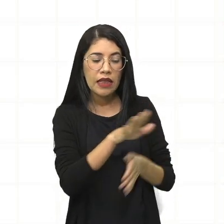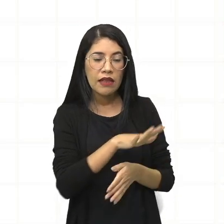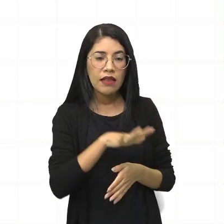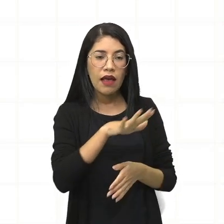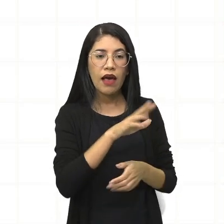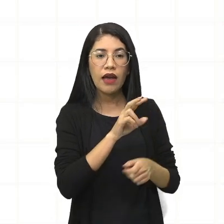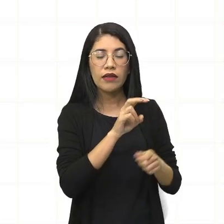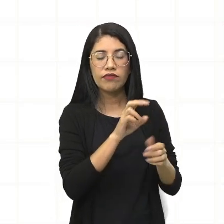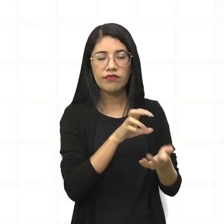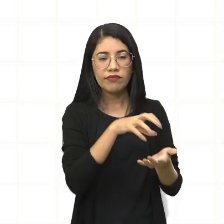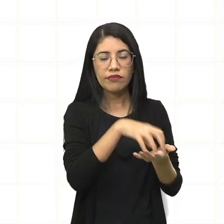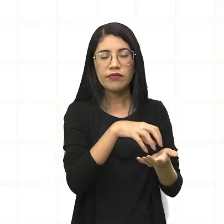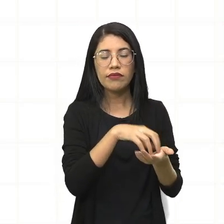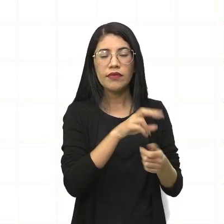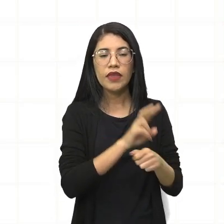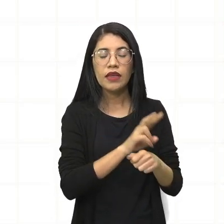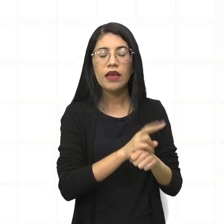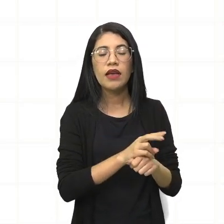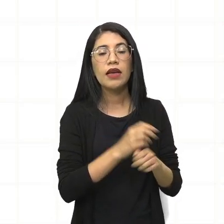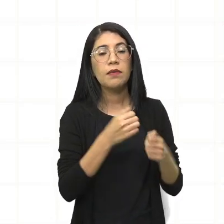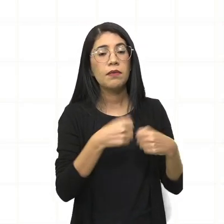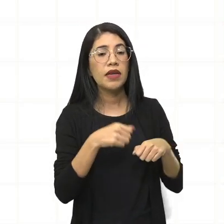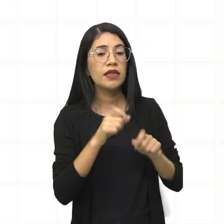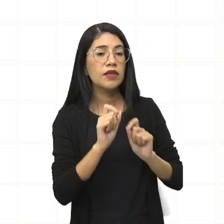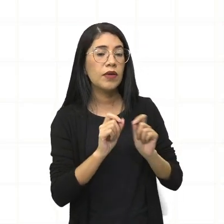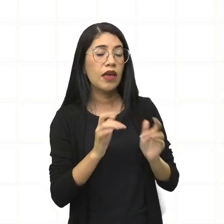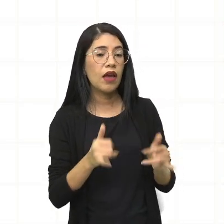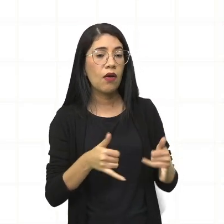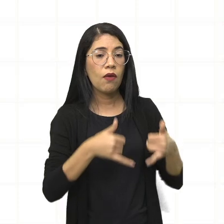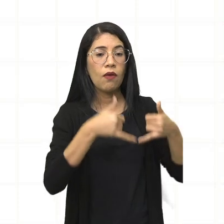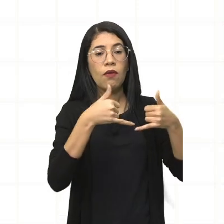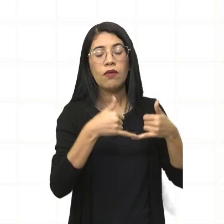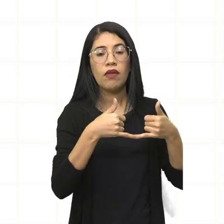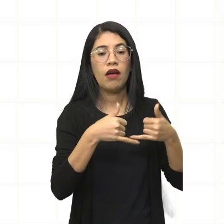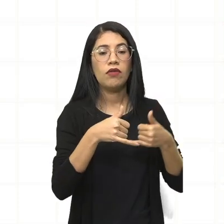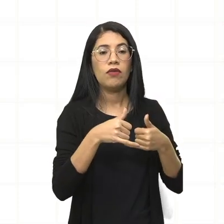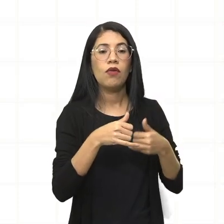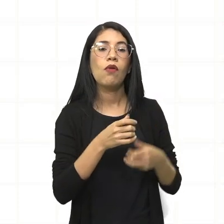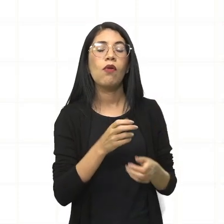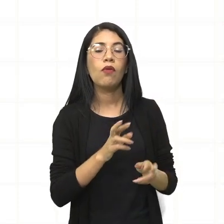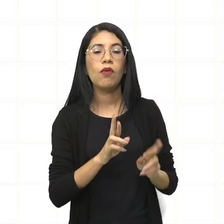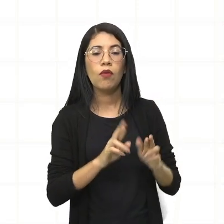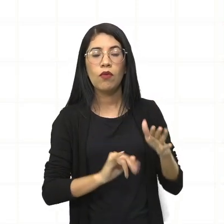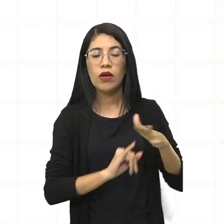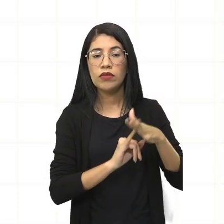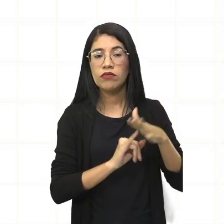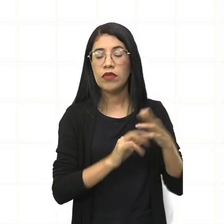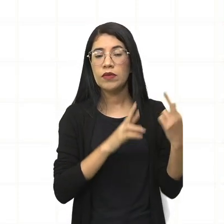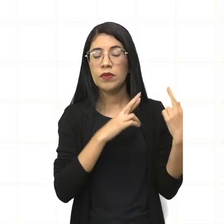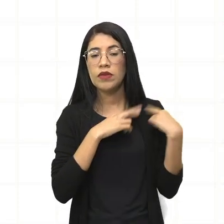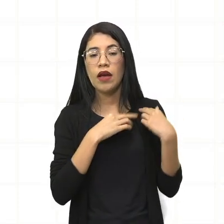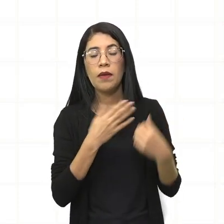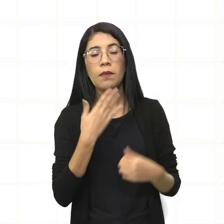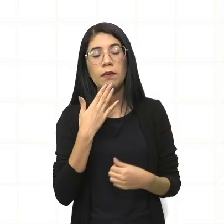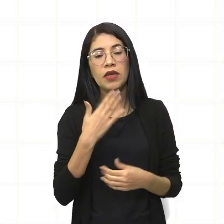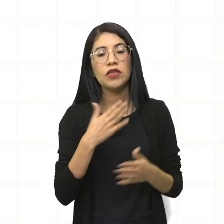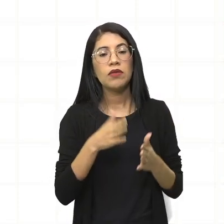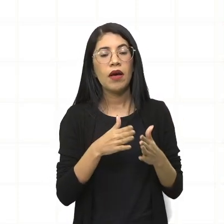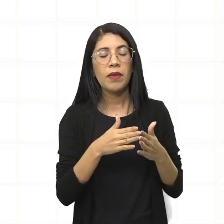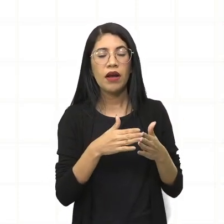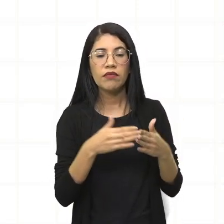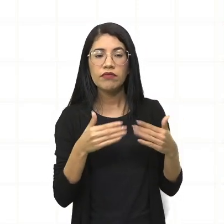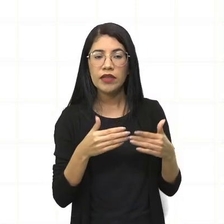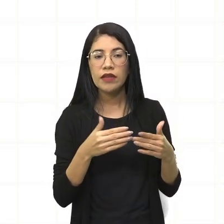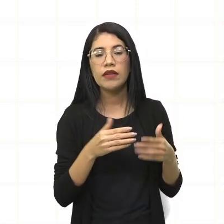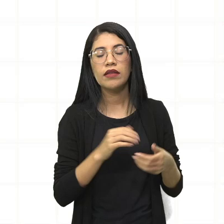de proteção integral precisa estabelecer em contato com o órgão gestor para pedir essa autorização.